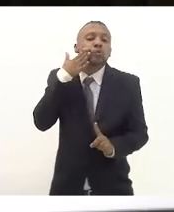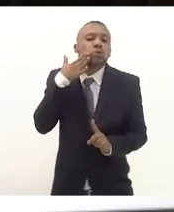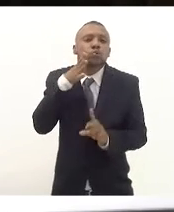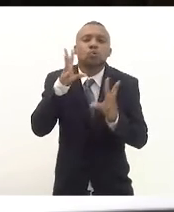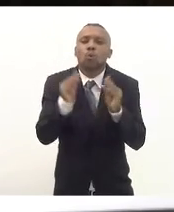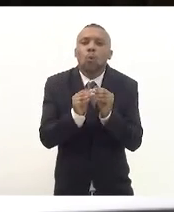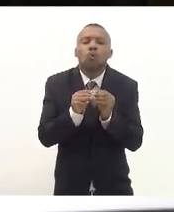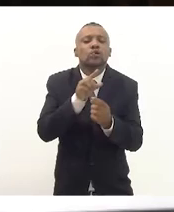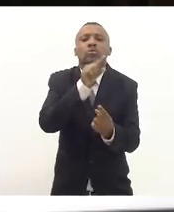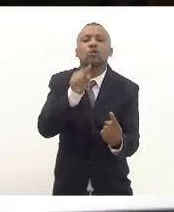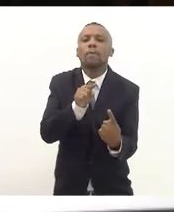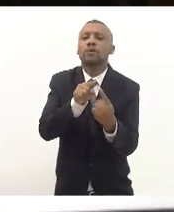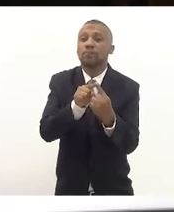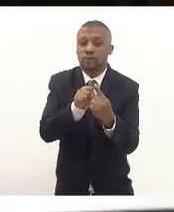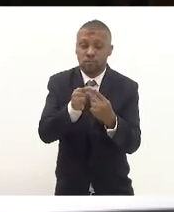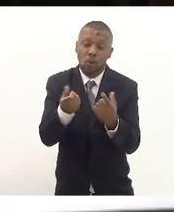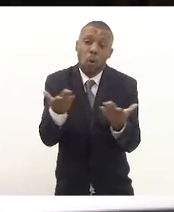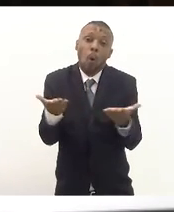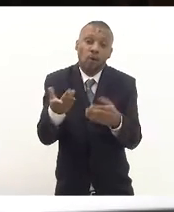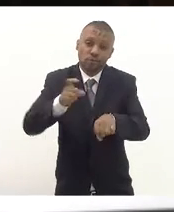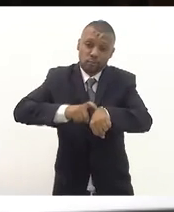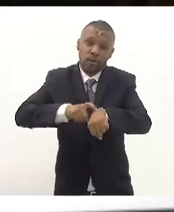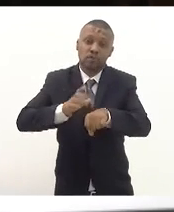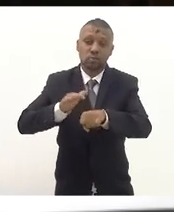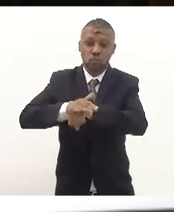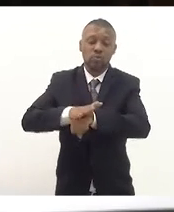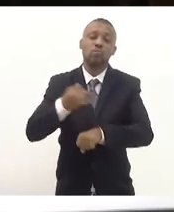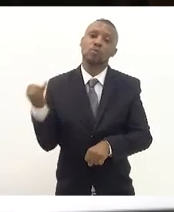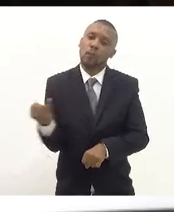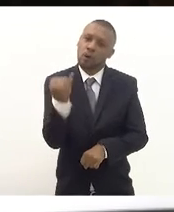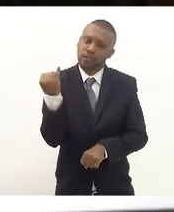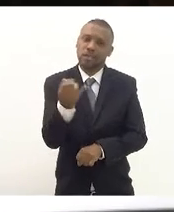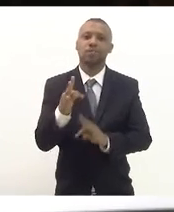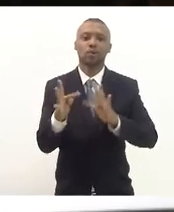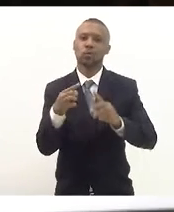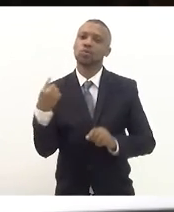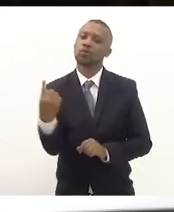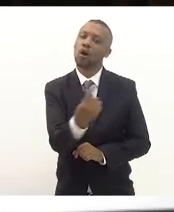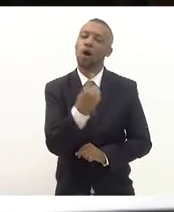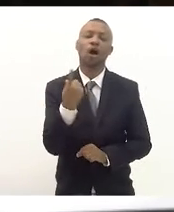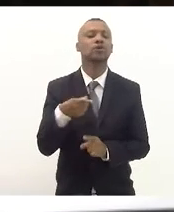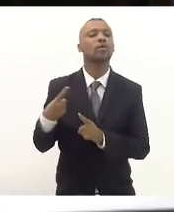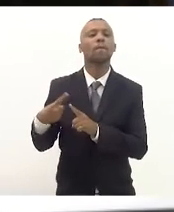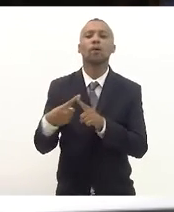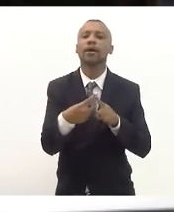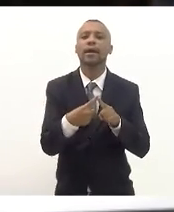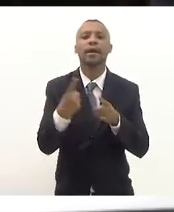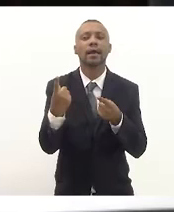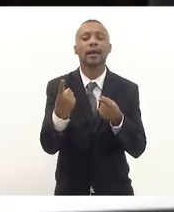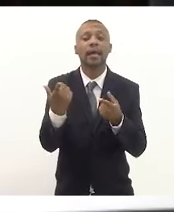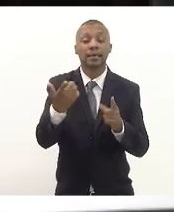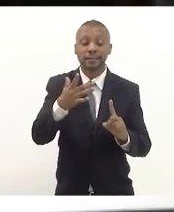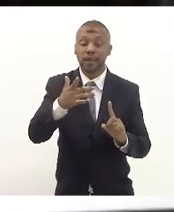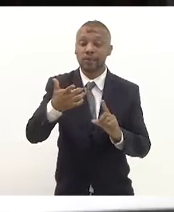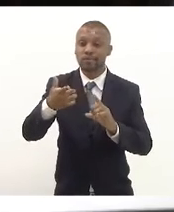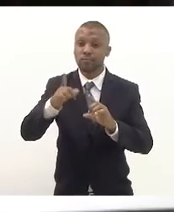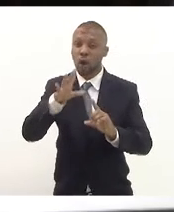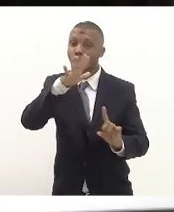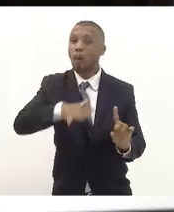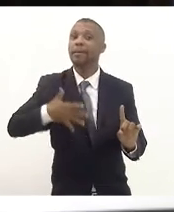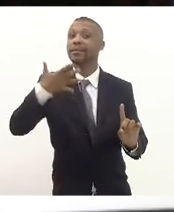da noite aqui é uma noite muito importante para todos nós porque essa configuração